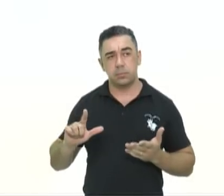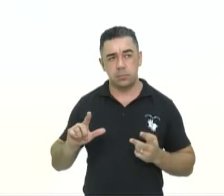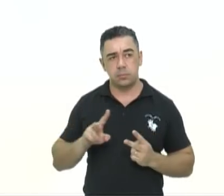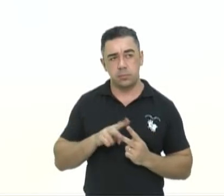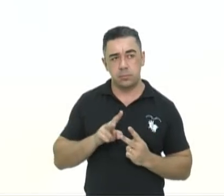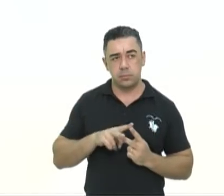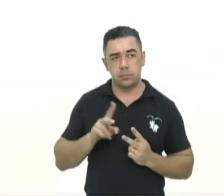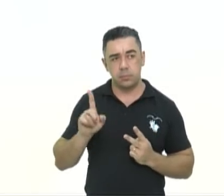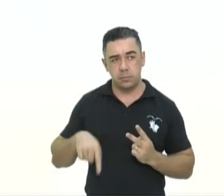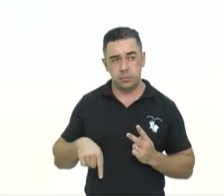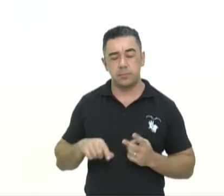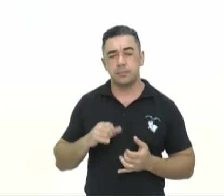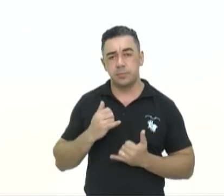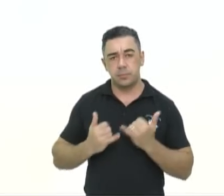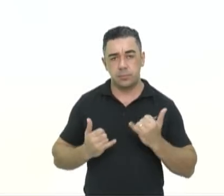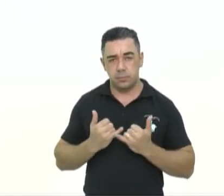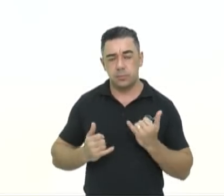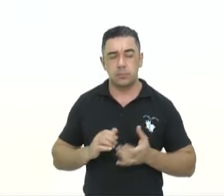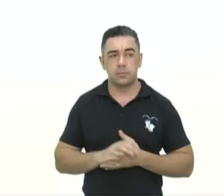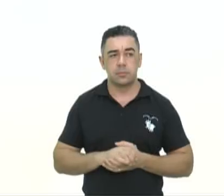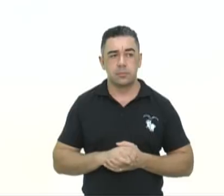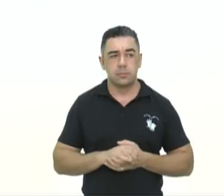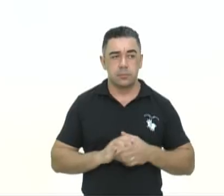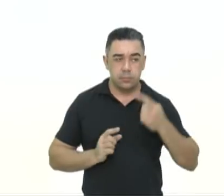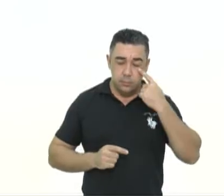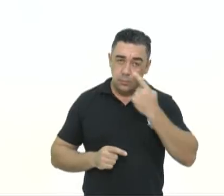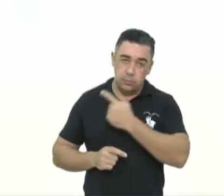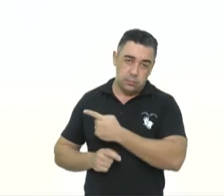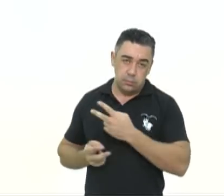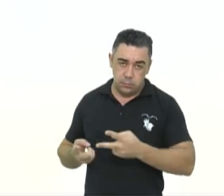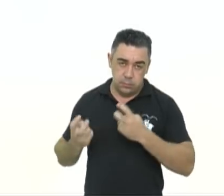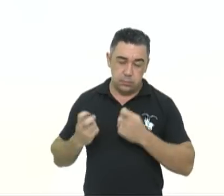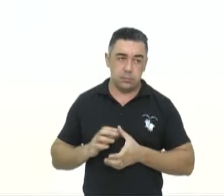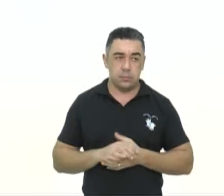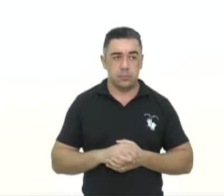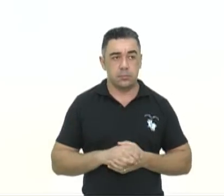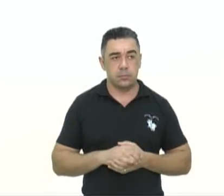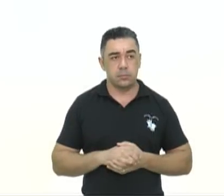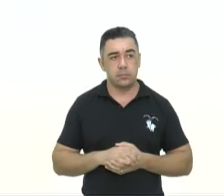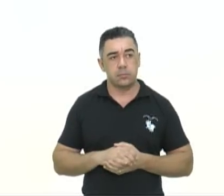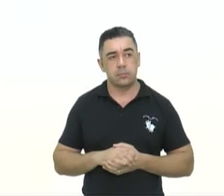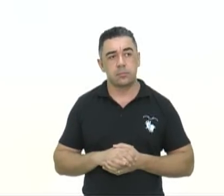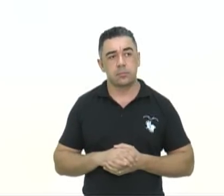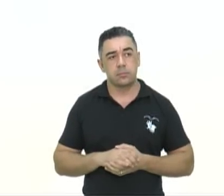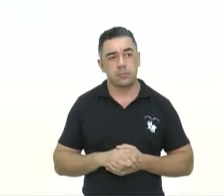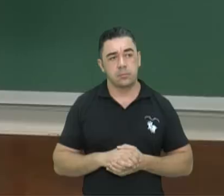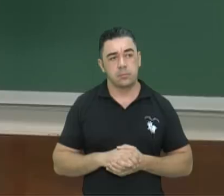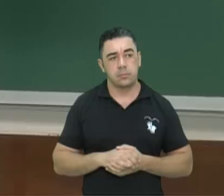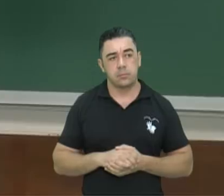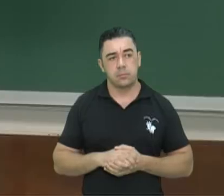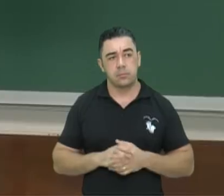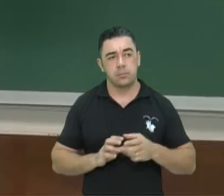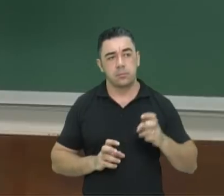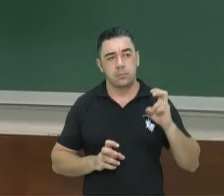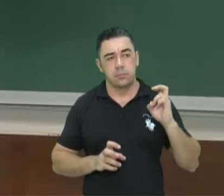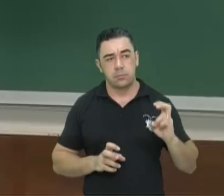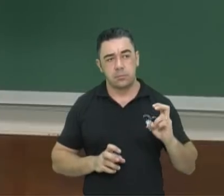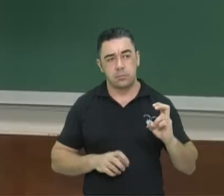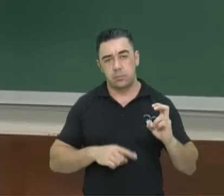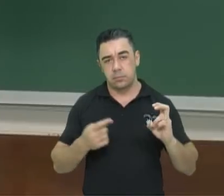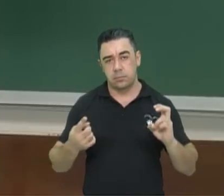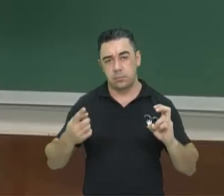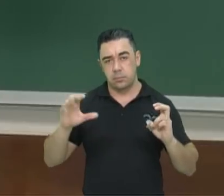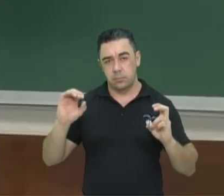2 triângulos são semelhantes. Observe lá. Então, eu tenho neste lado 5,